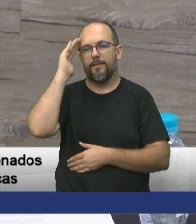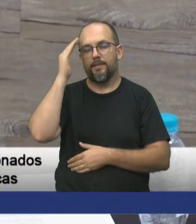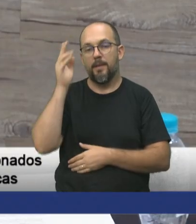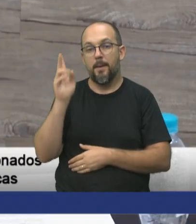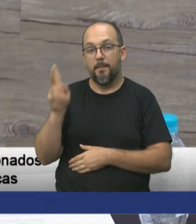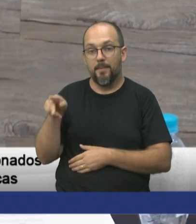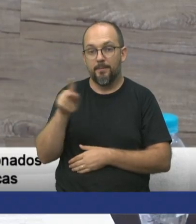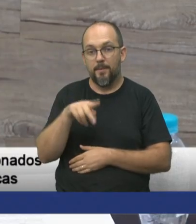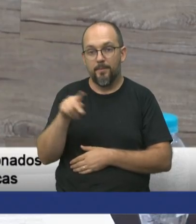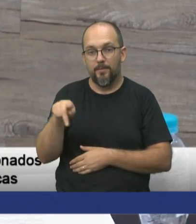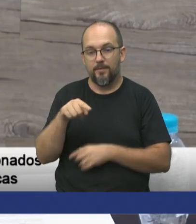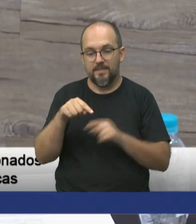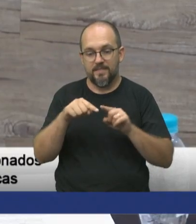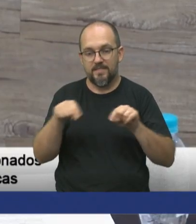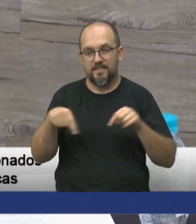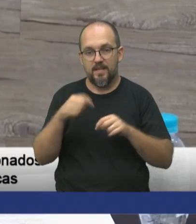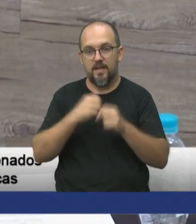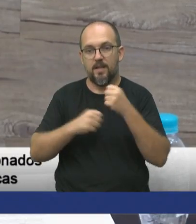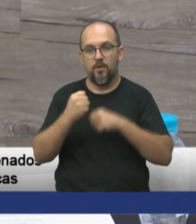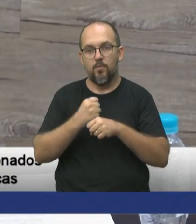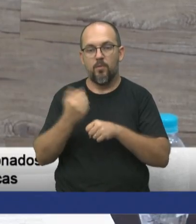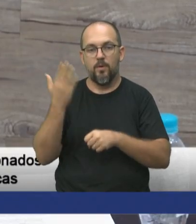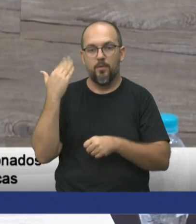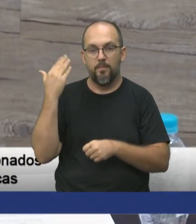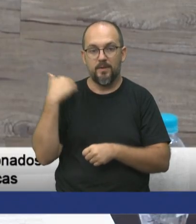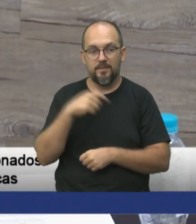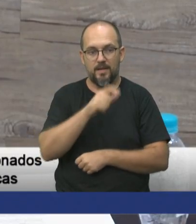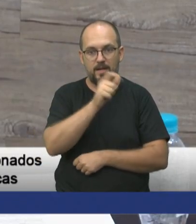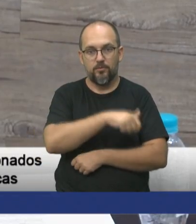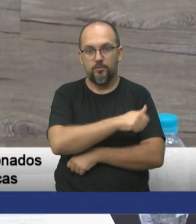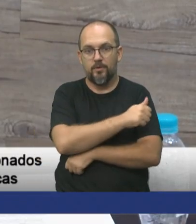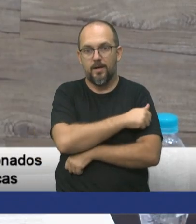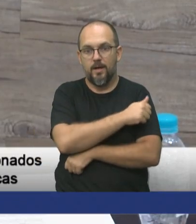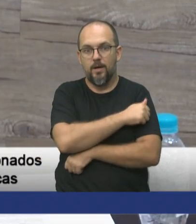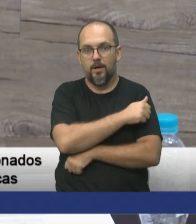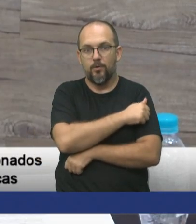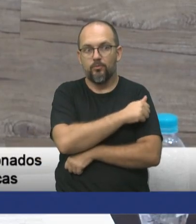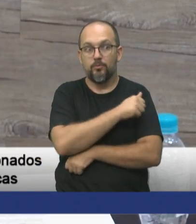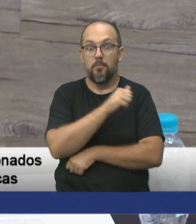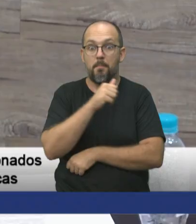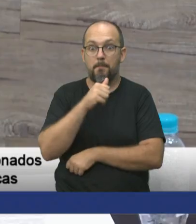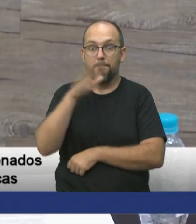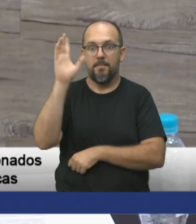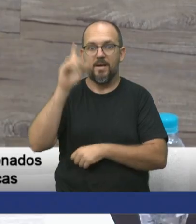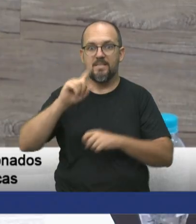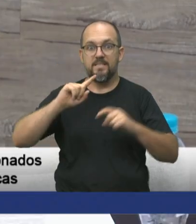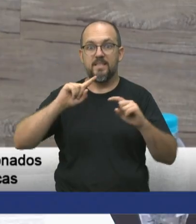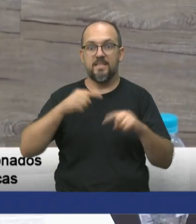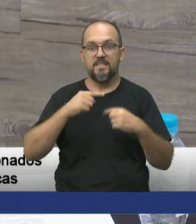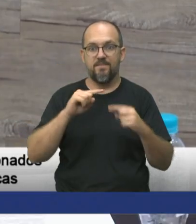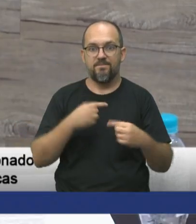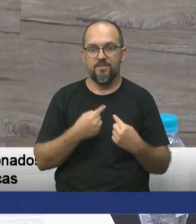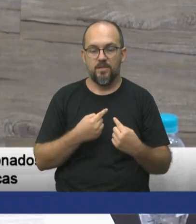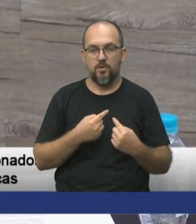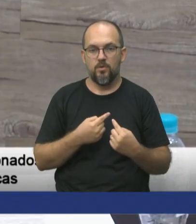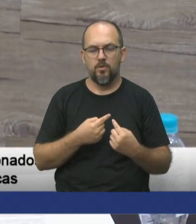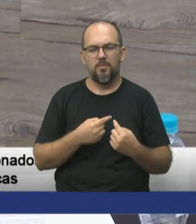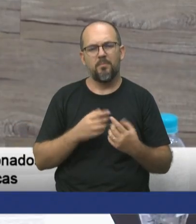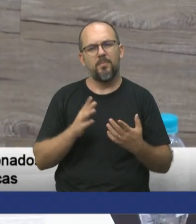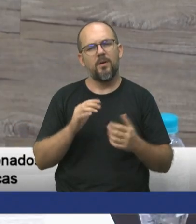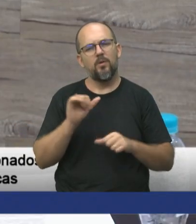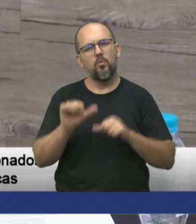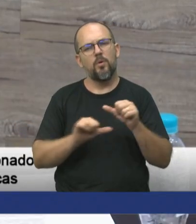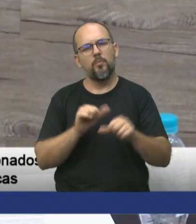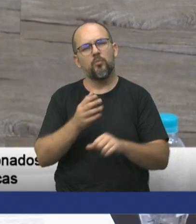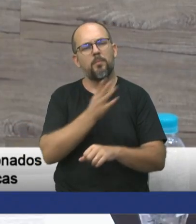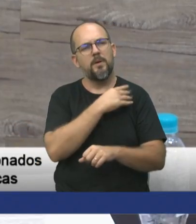do ano passado com um aluno que eu diria que foi mais desafiador do que o atual, e a gente fala, mas o que mudou do ano